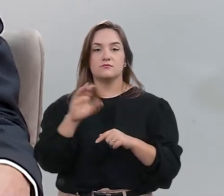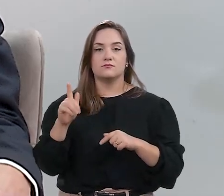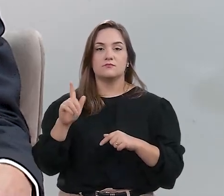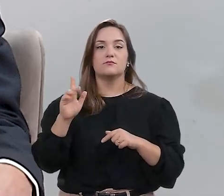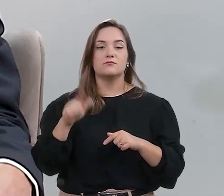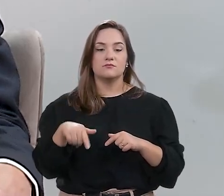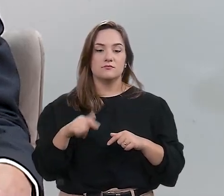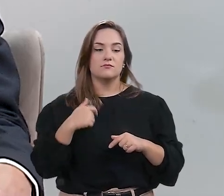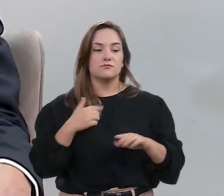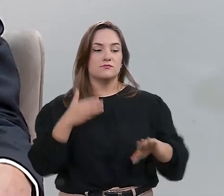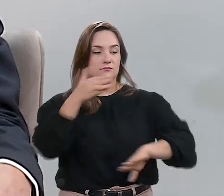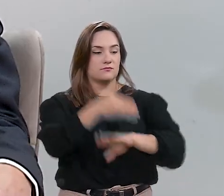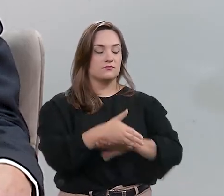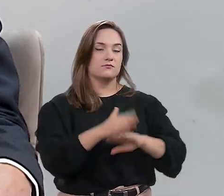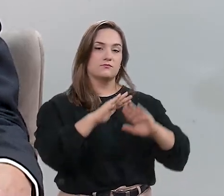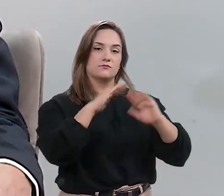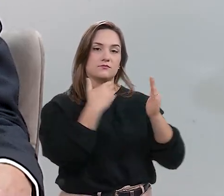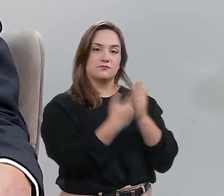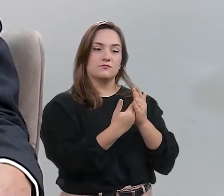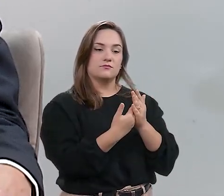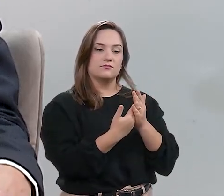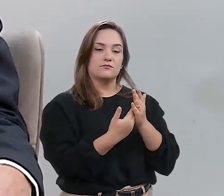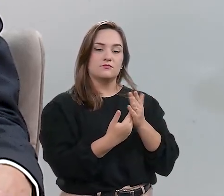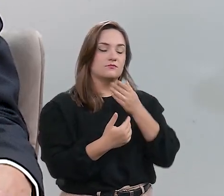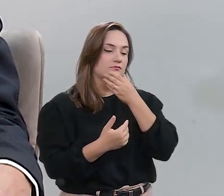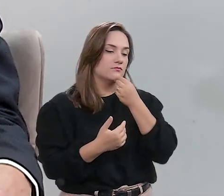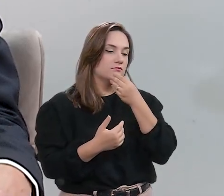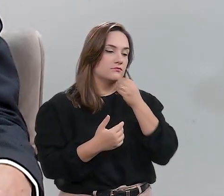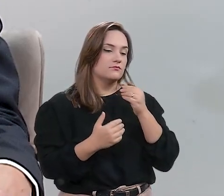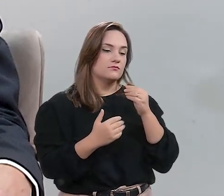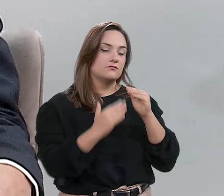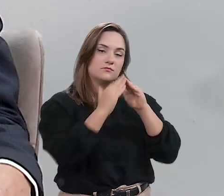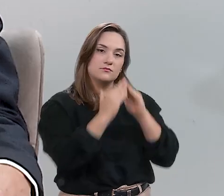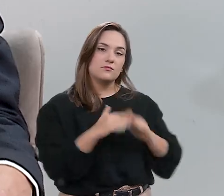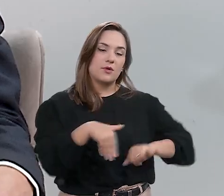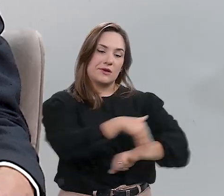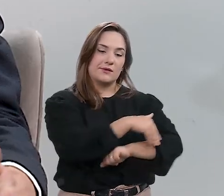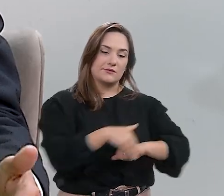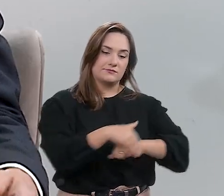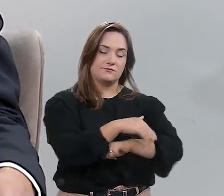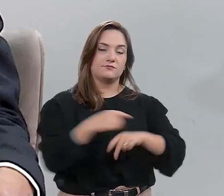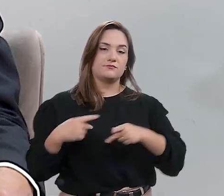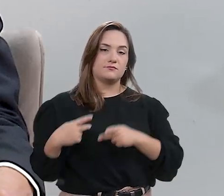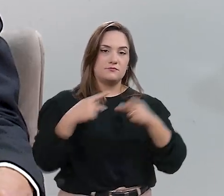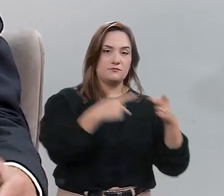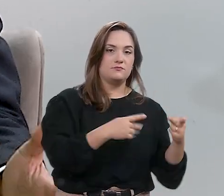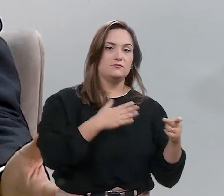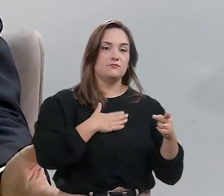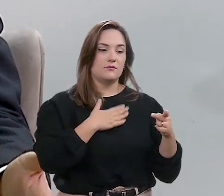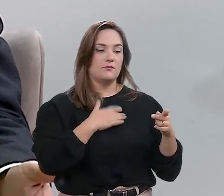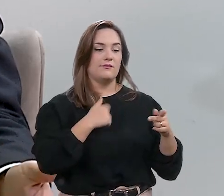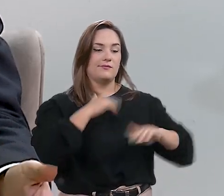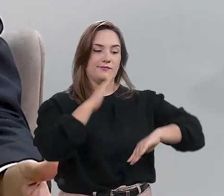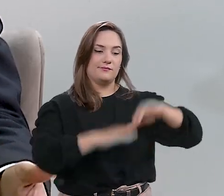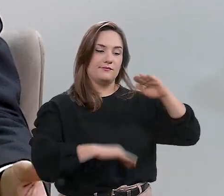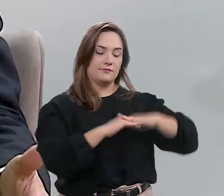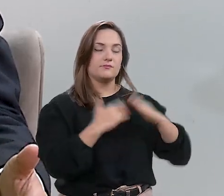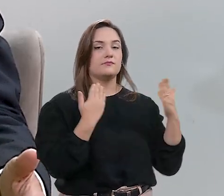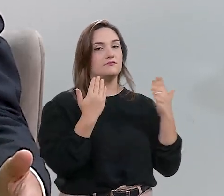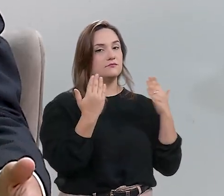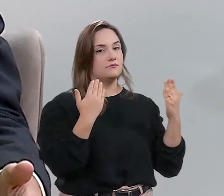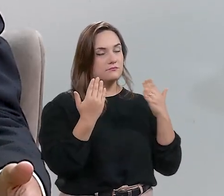foi numa escola de meninos de rua. Fui convidado para trabalhar nessa escola como